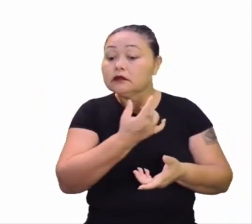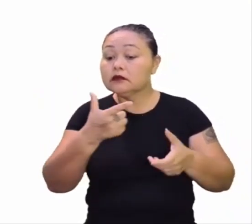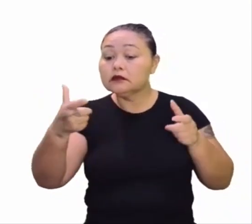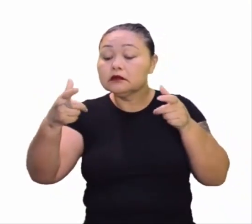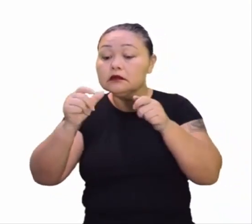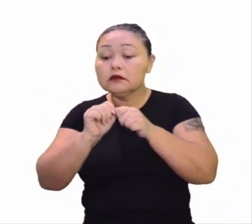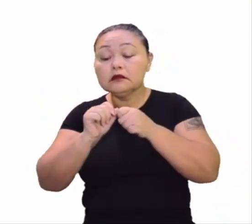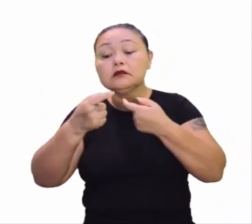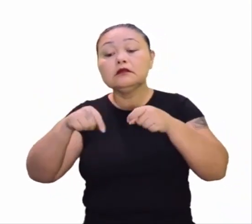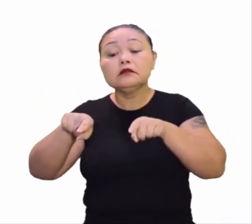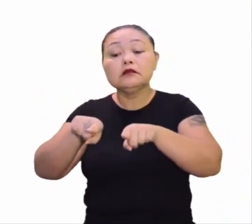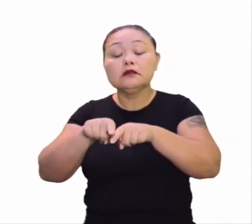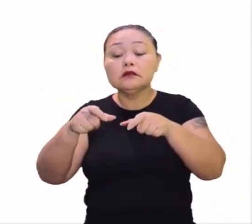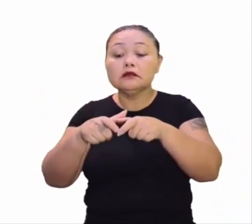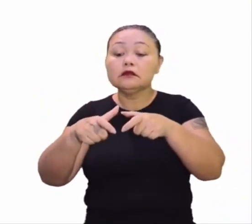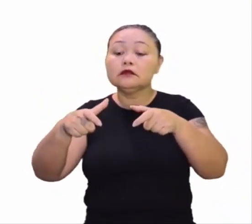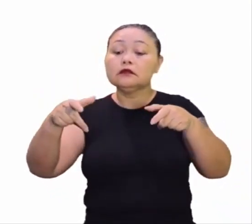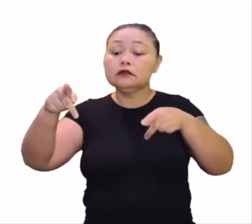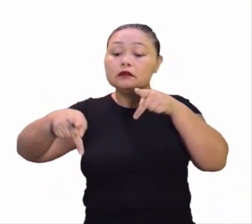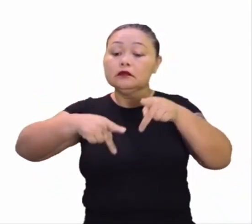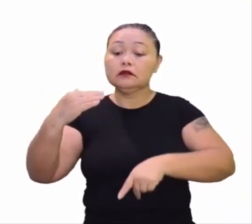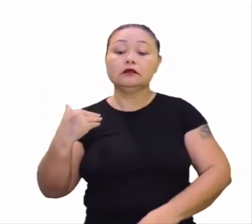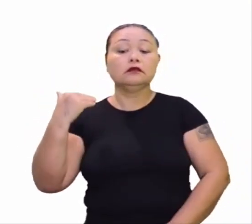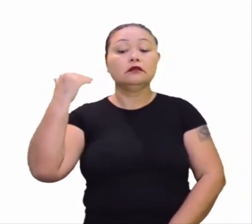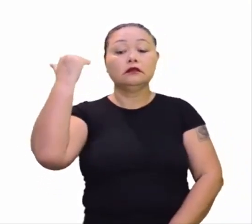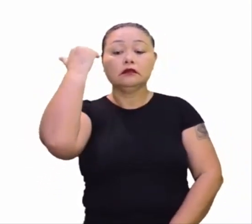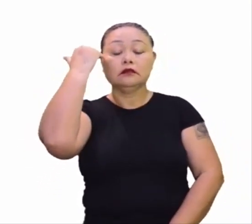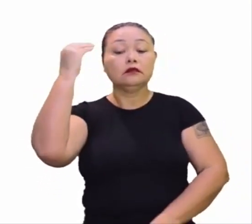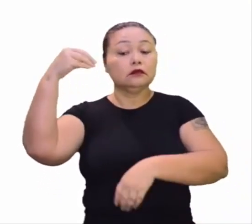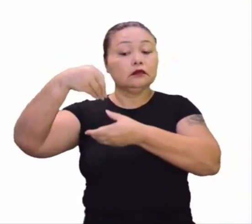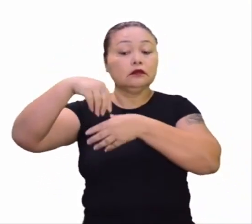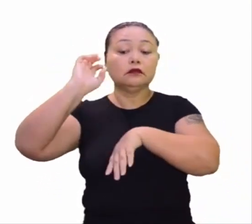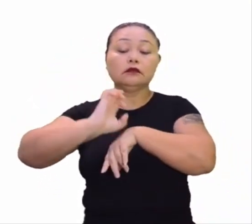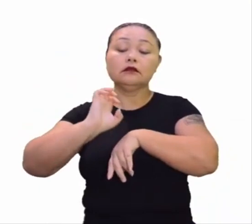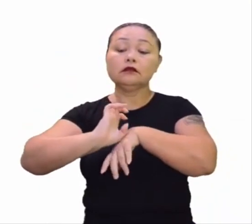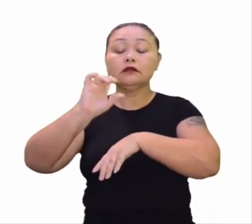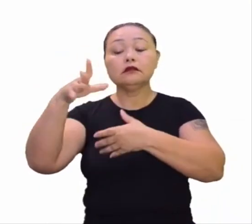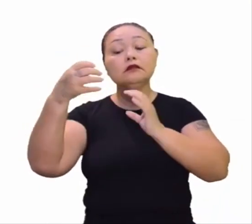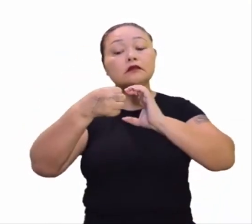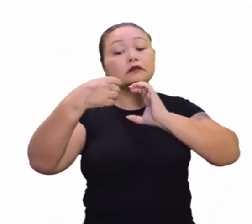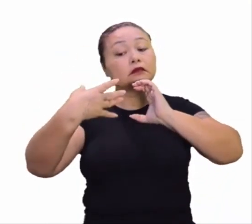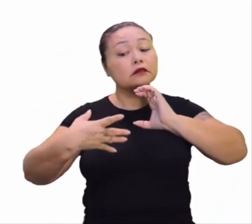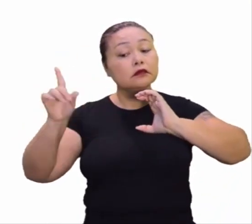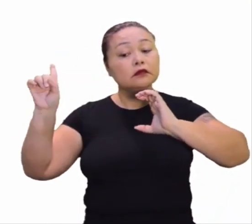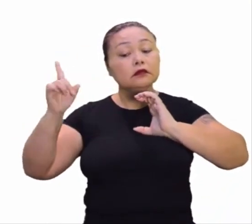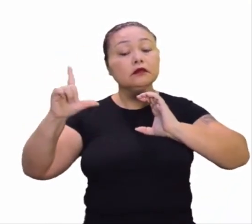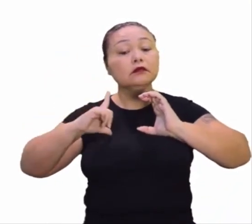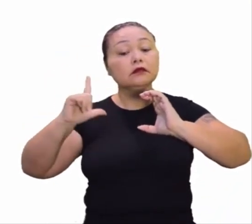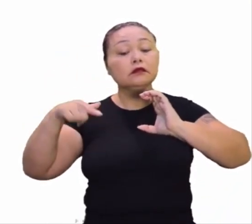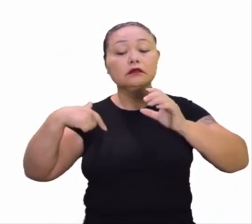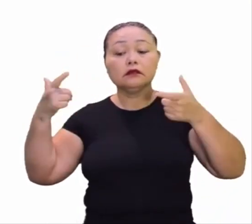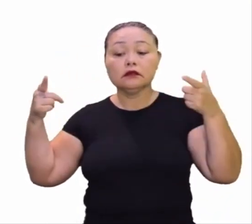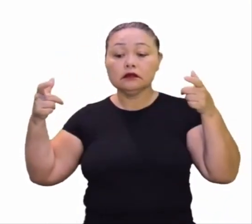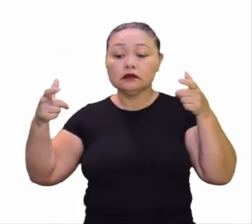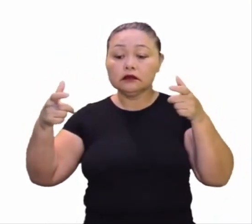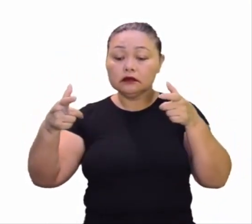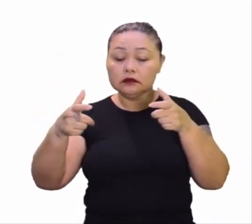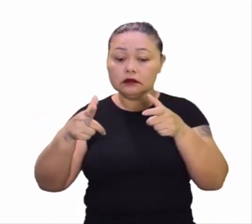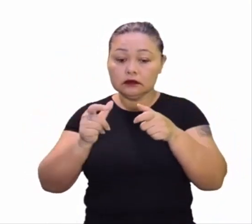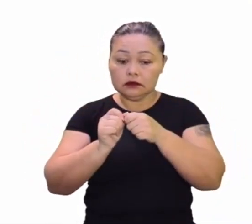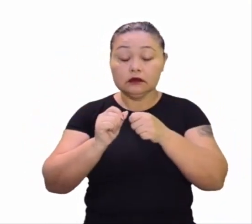o aumento da população adulta do estado. Essa é uma característica, né? O aluno tem que entender que essa redução, e ela